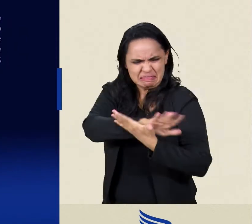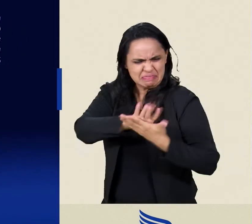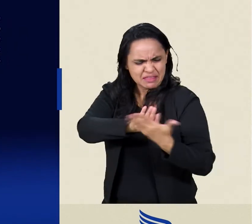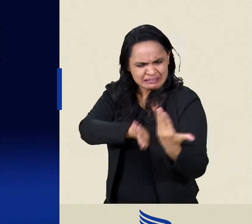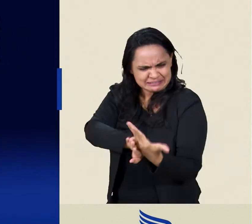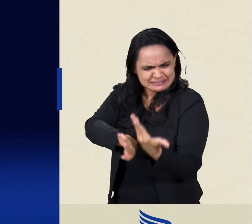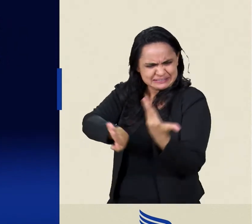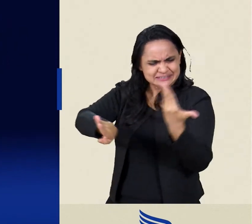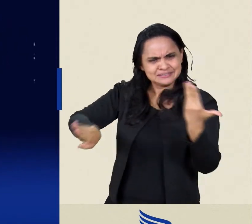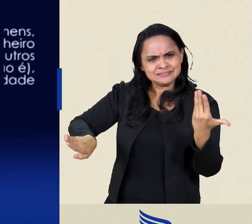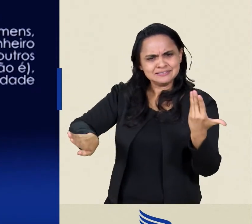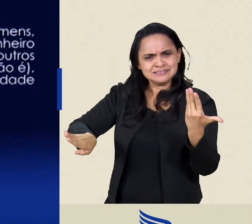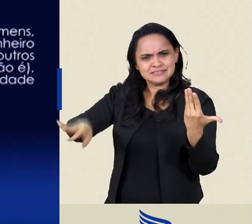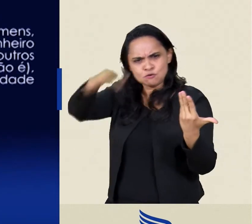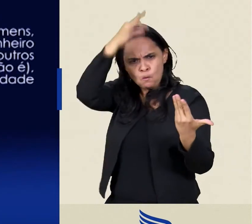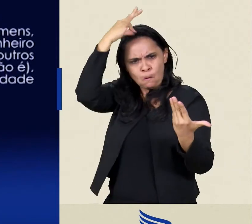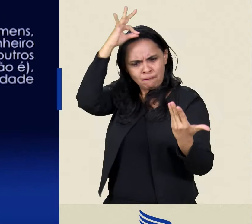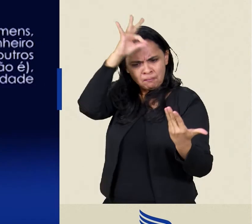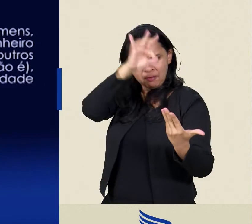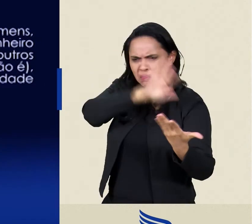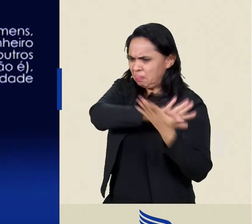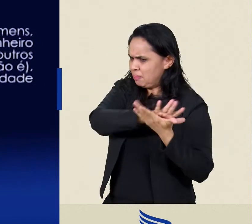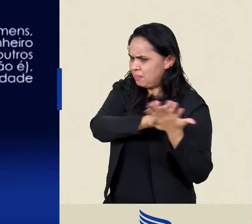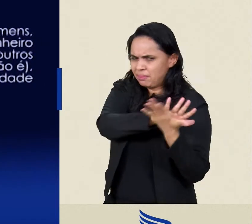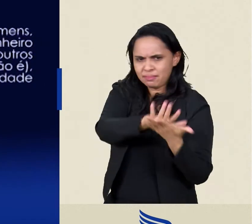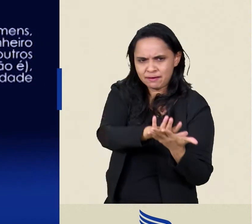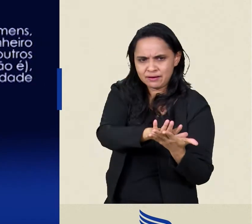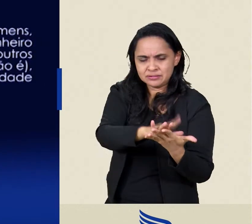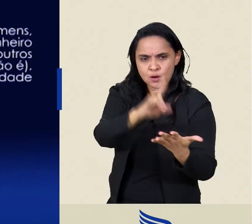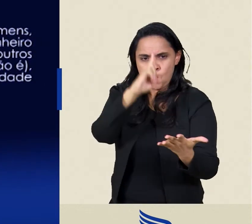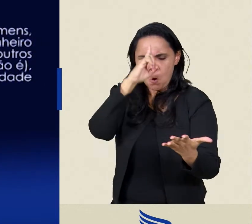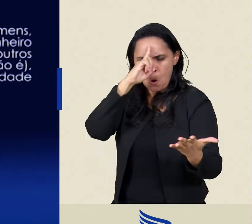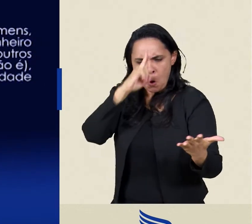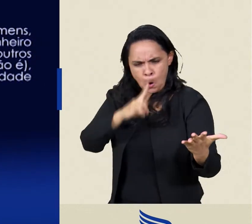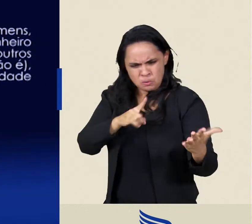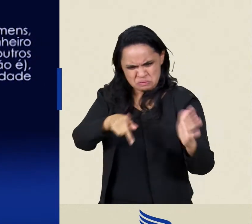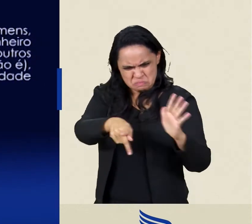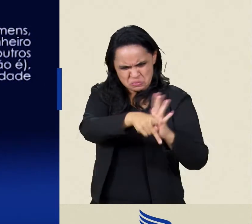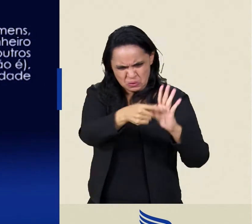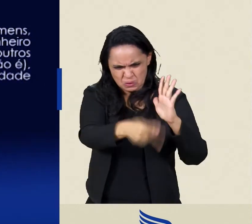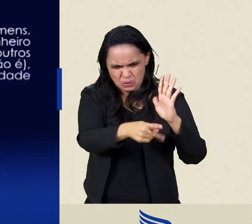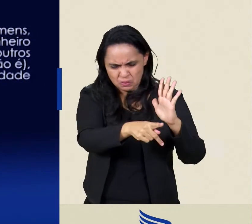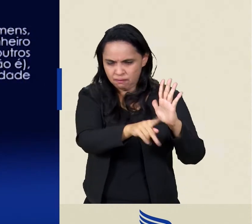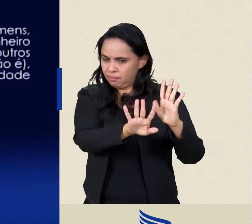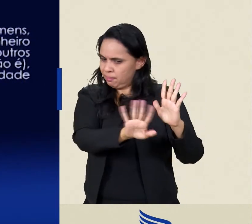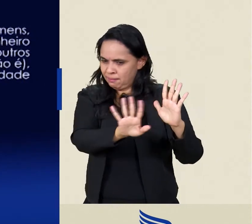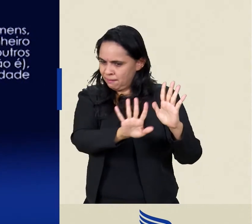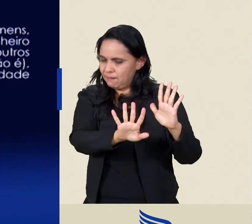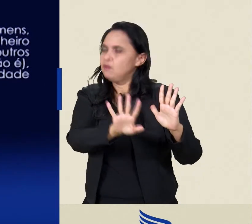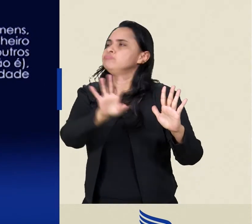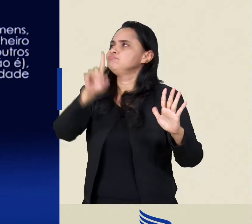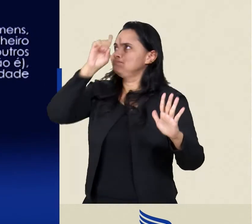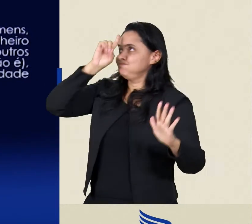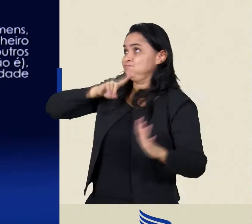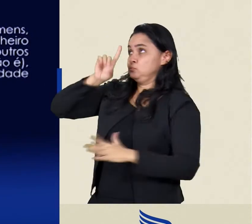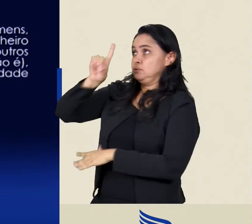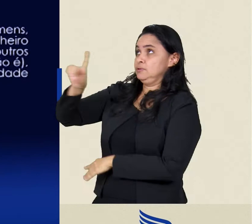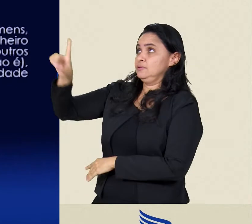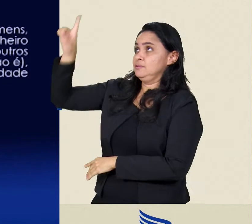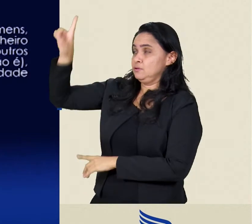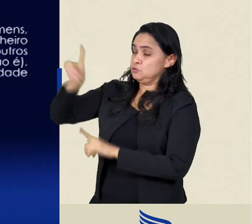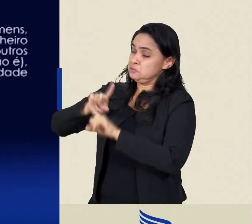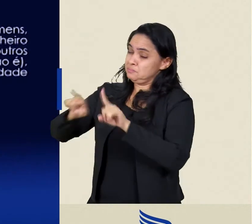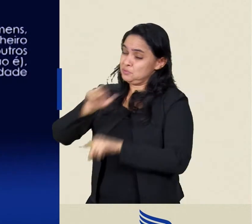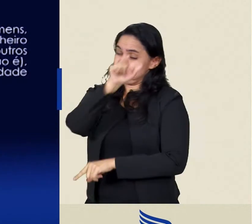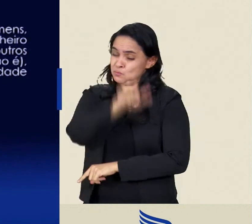espírito? As ordens que citei não são palavras de homens, mas de Deus. Mesmo que o companheiro de